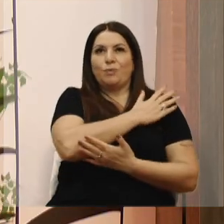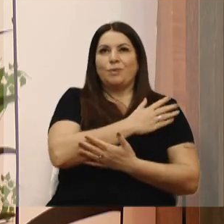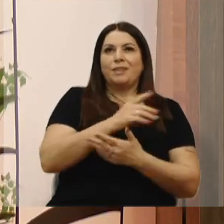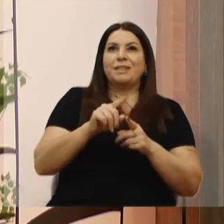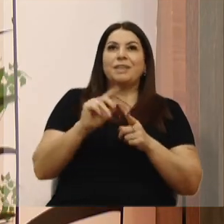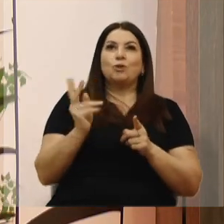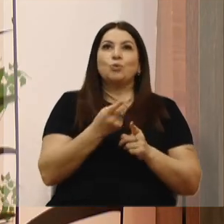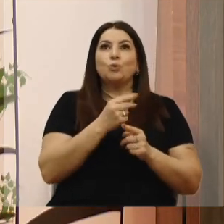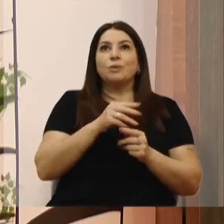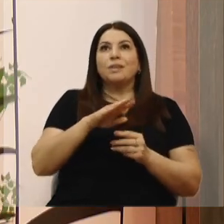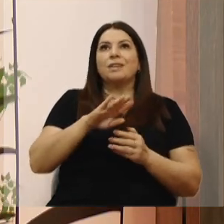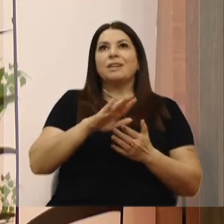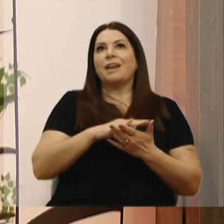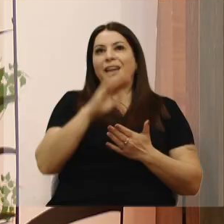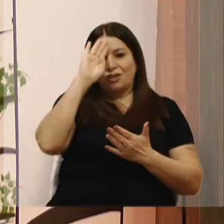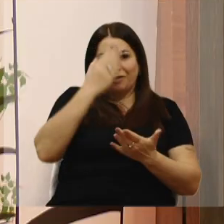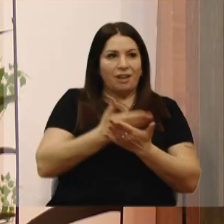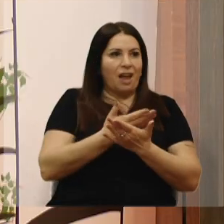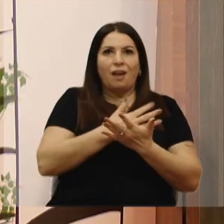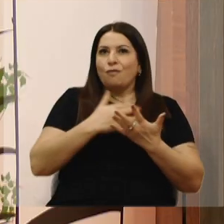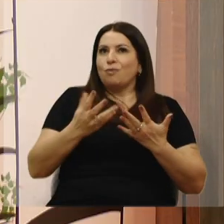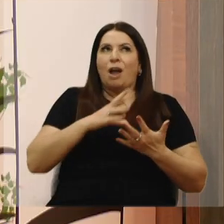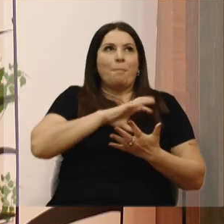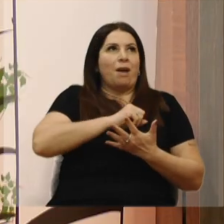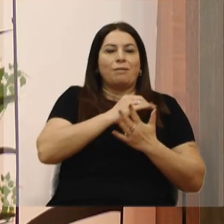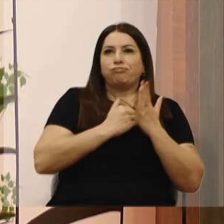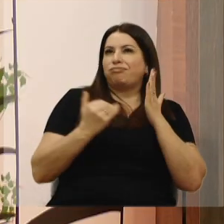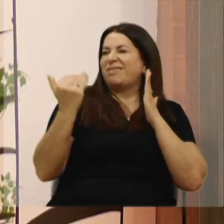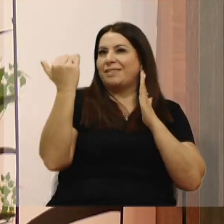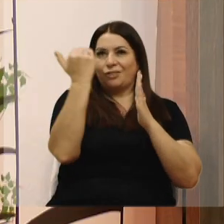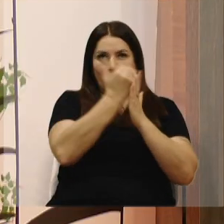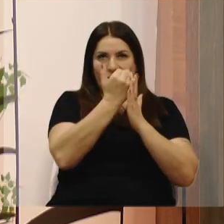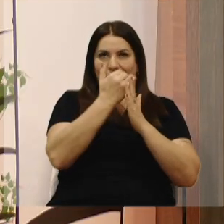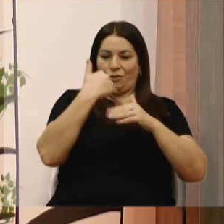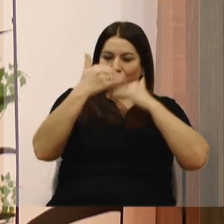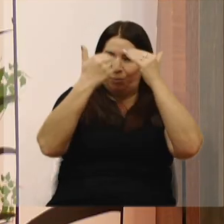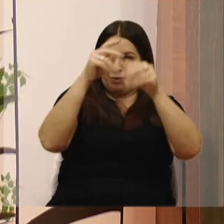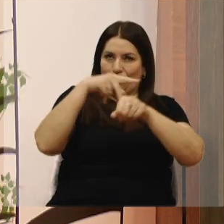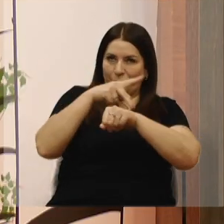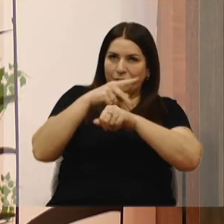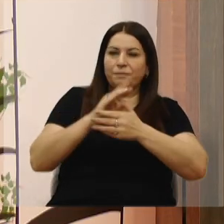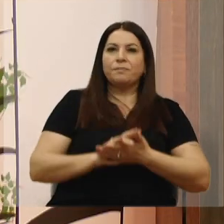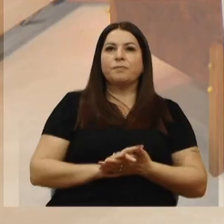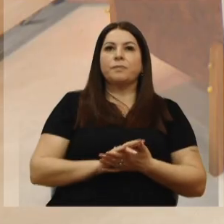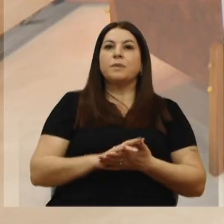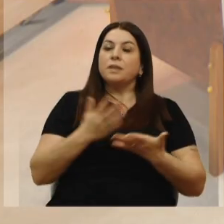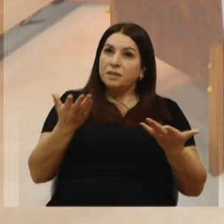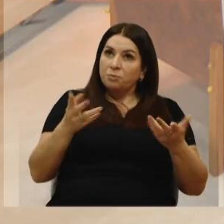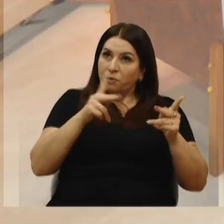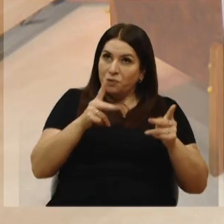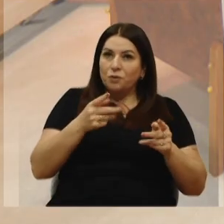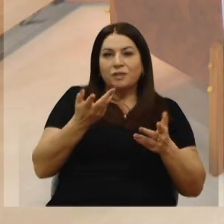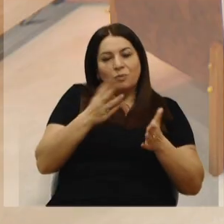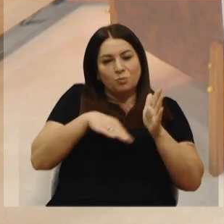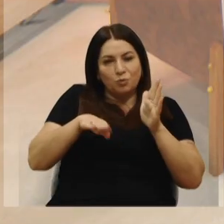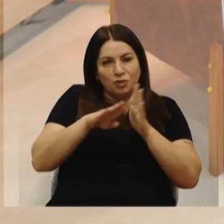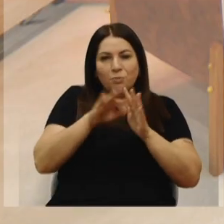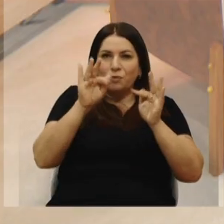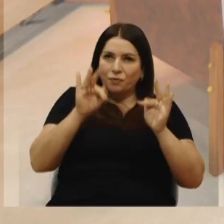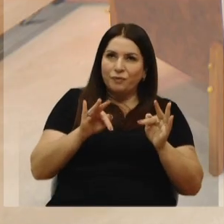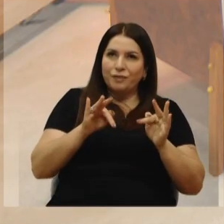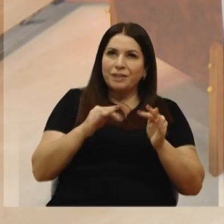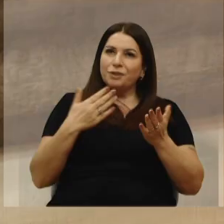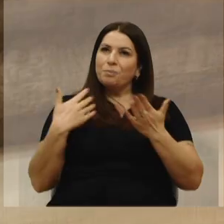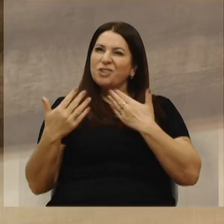do triunfalismo, do fanismo, né, com relação ao progresso, né, no nosso país. Né. Professor, estamos chegando